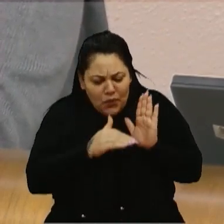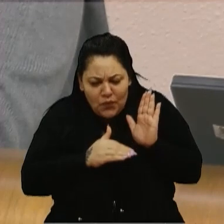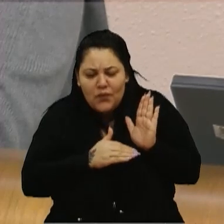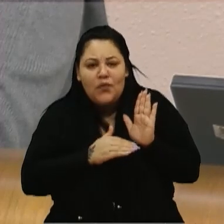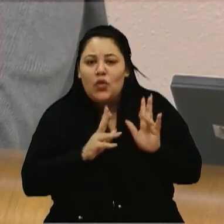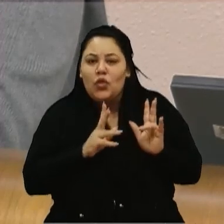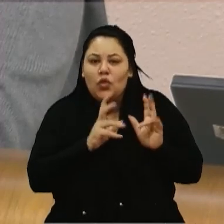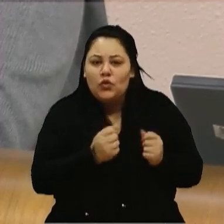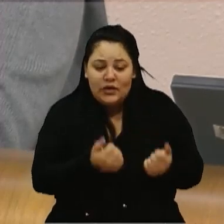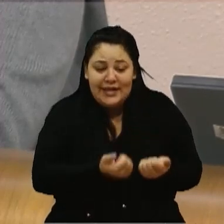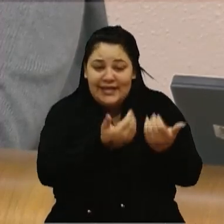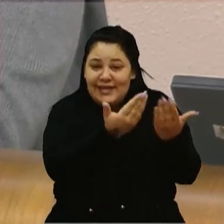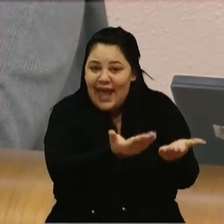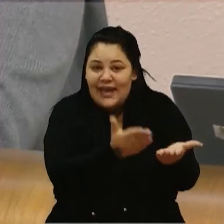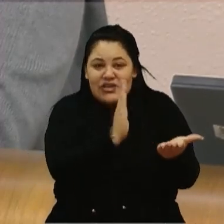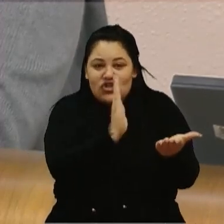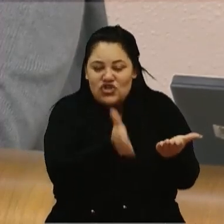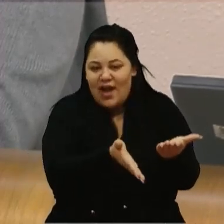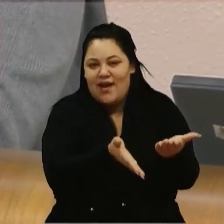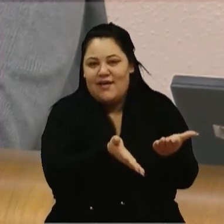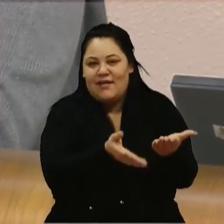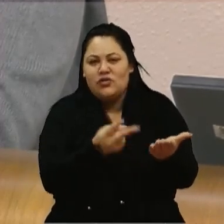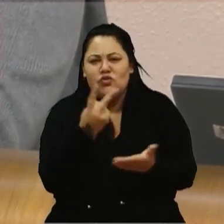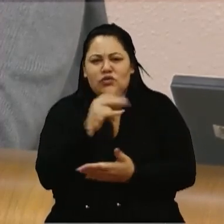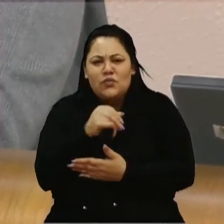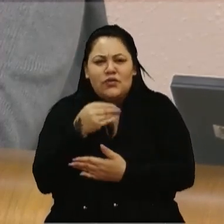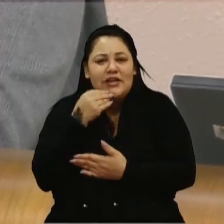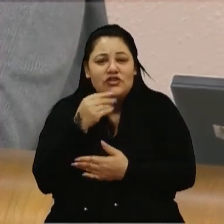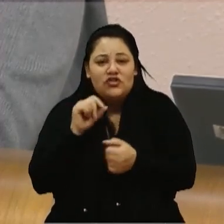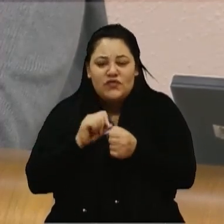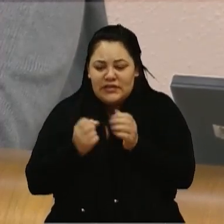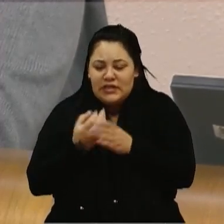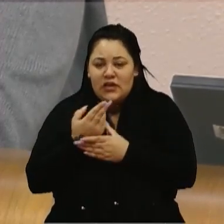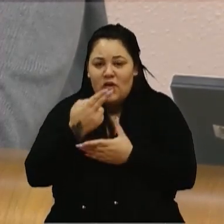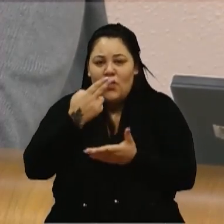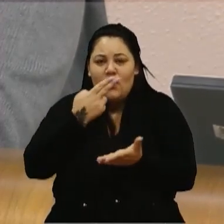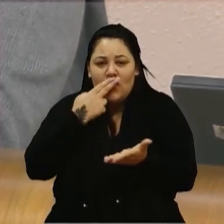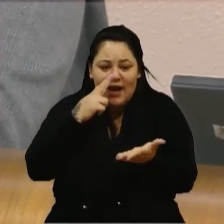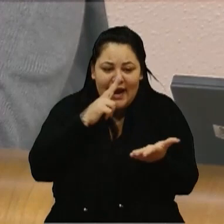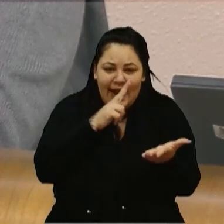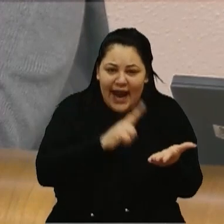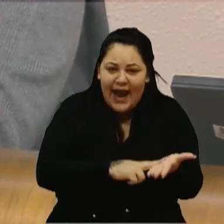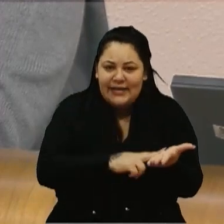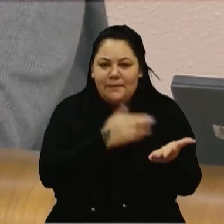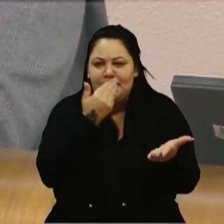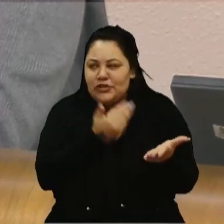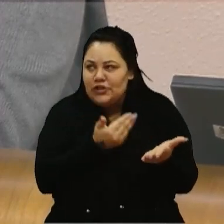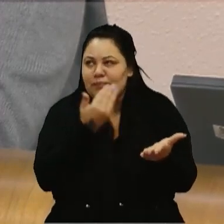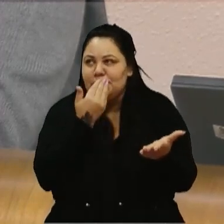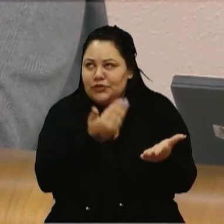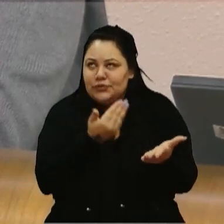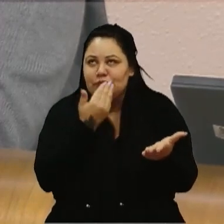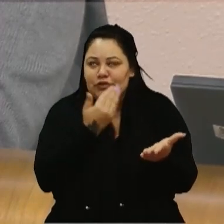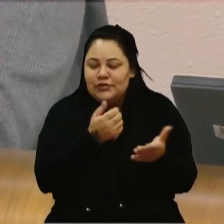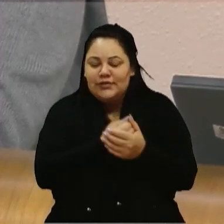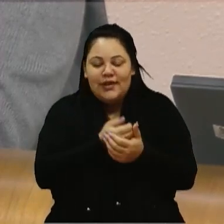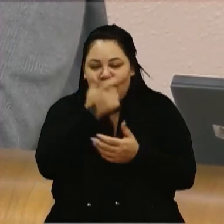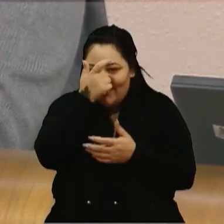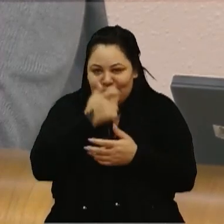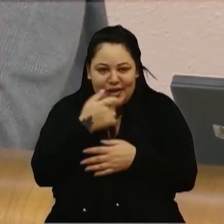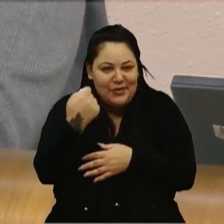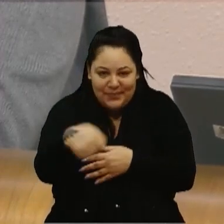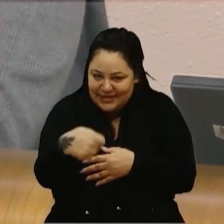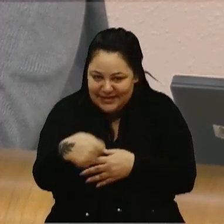2 oportunidades através de cartas reivindicatórias, que eu achei que eu nem ia mais ouvir falar de